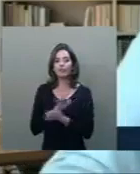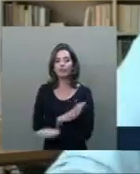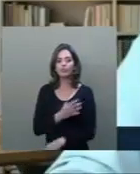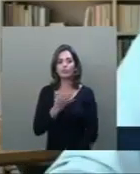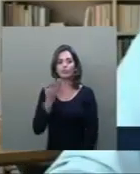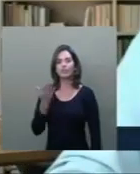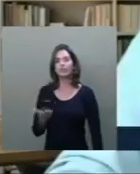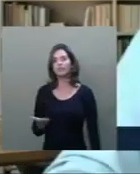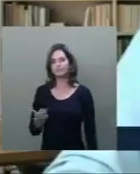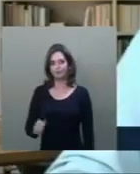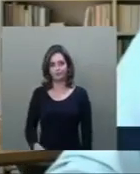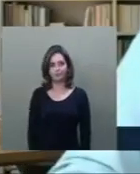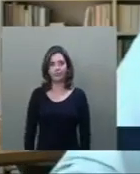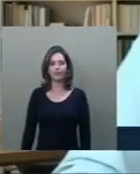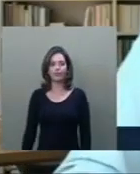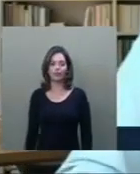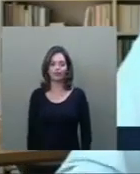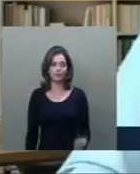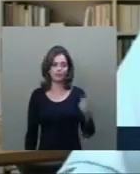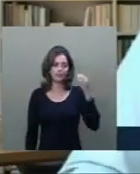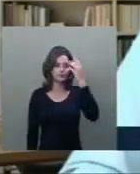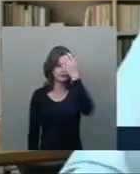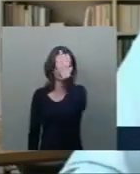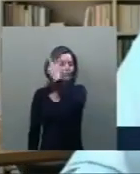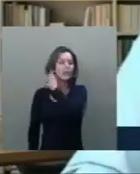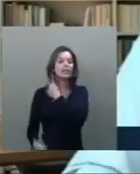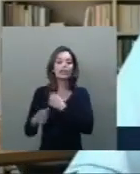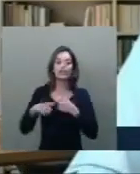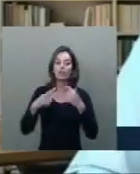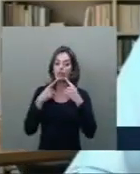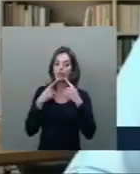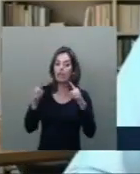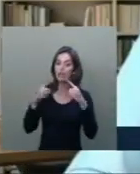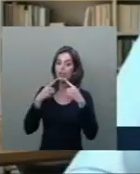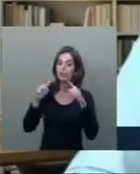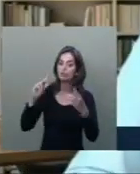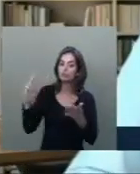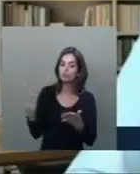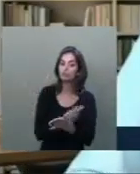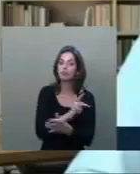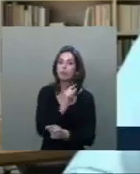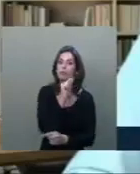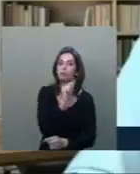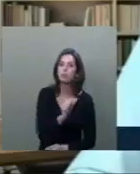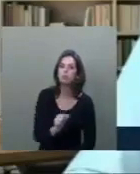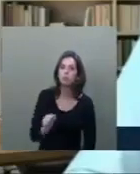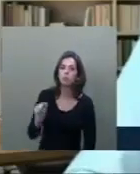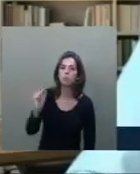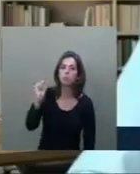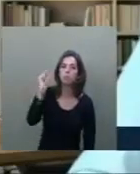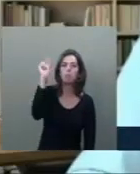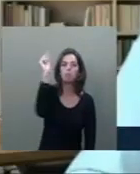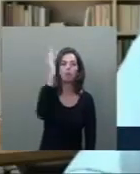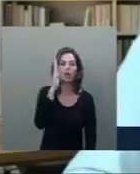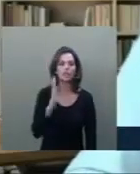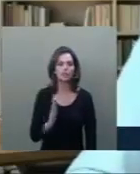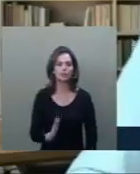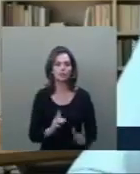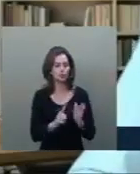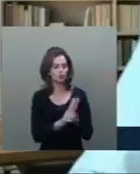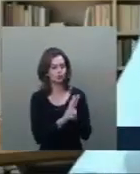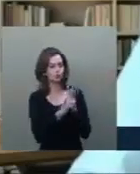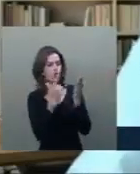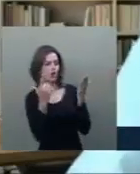grave. Muito grave as denúncias que estão surgindo em todo o Brasil, está em todos os jornais, não é uma coisa